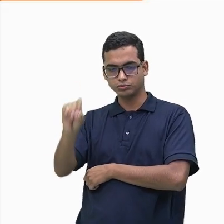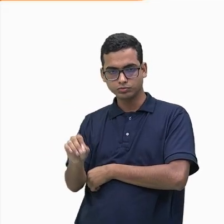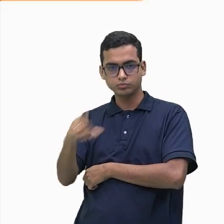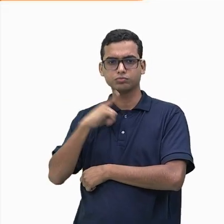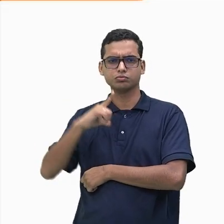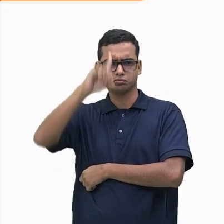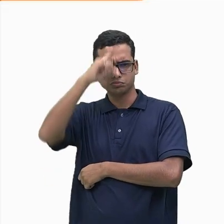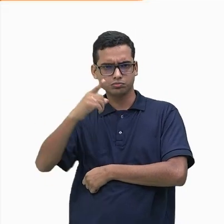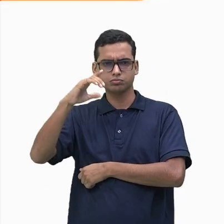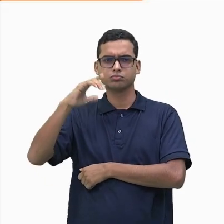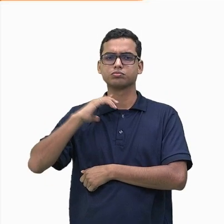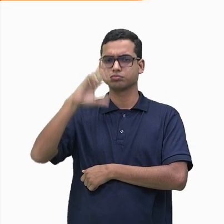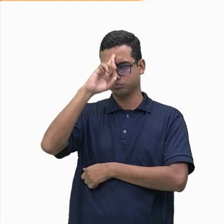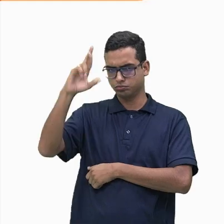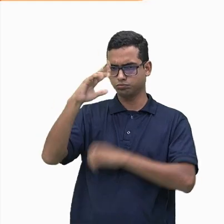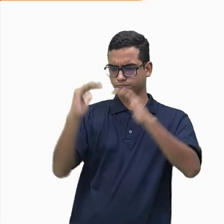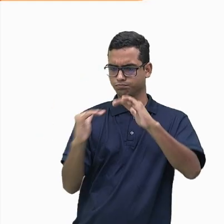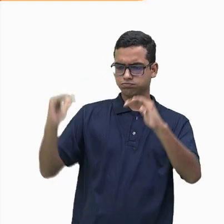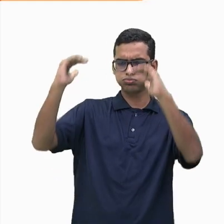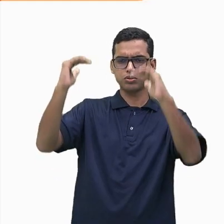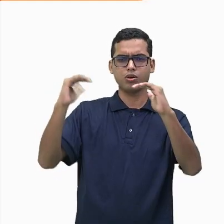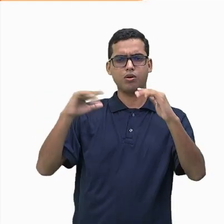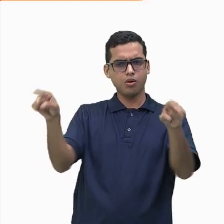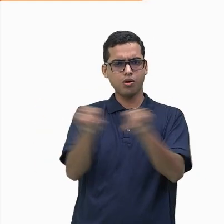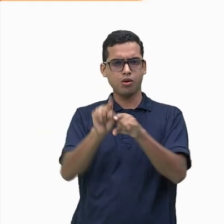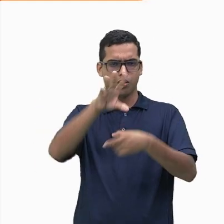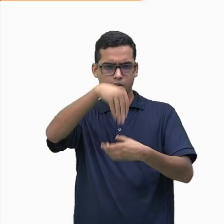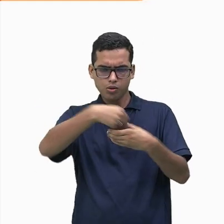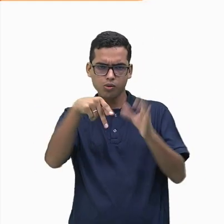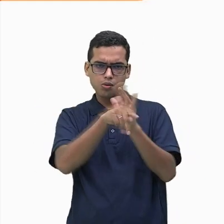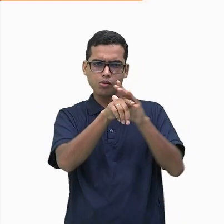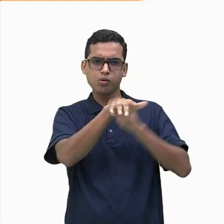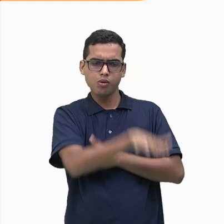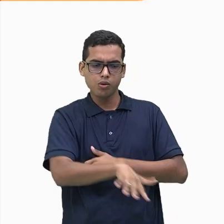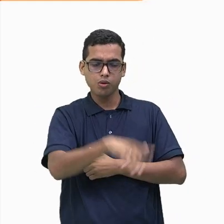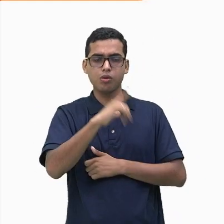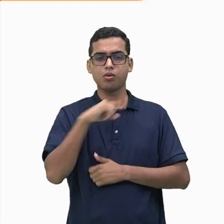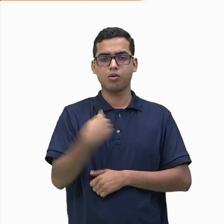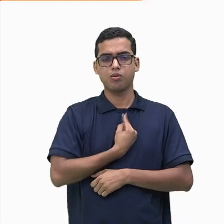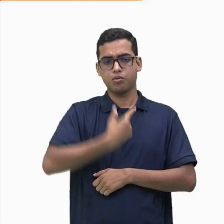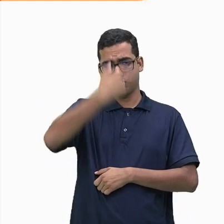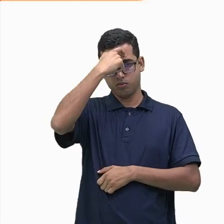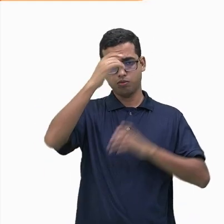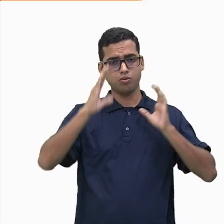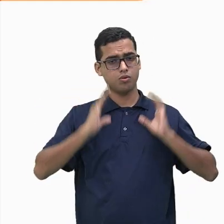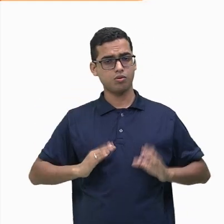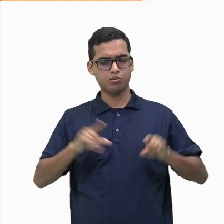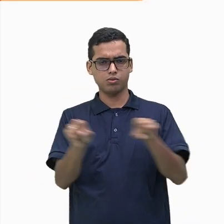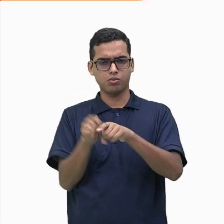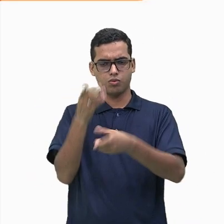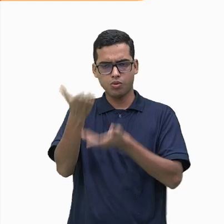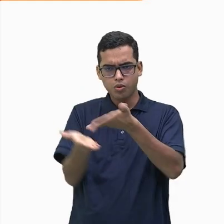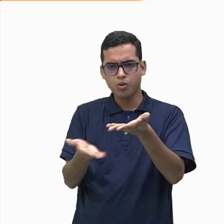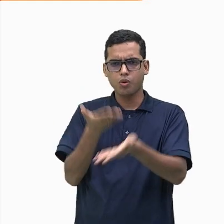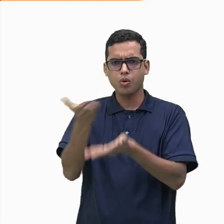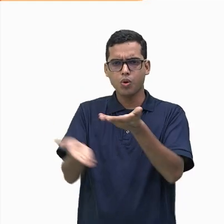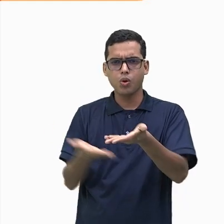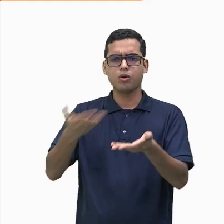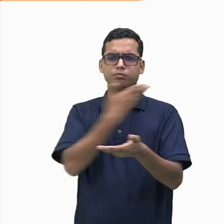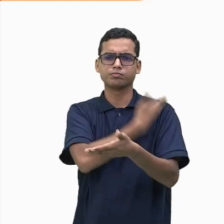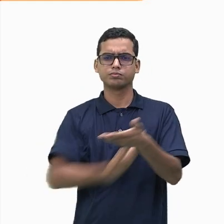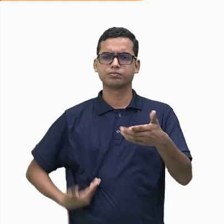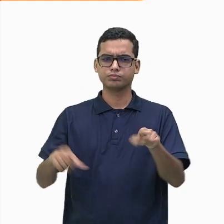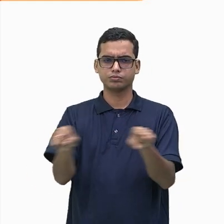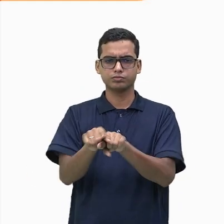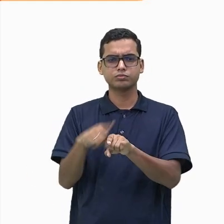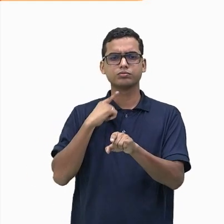autoridade sobre o seu território, né? E também por nós, cidadãos, fornecendo serviços públicos, mantendo ali a